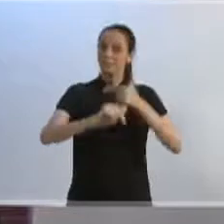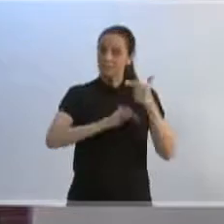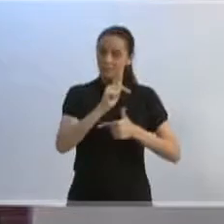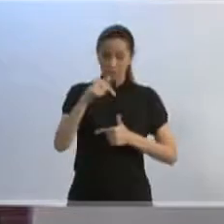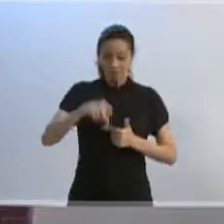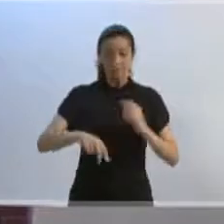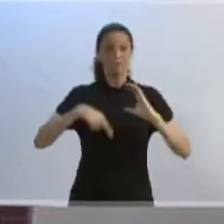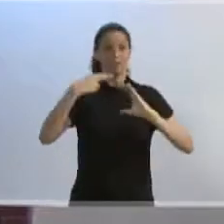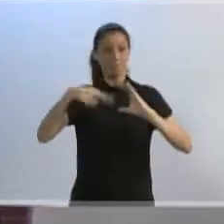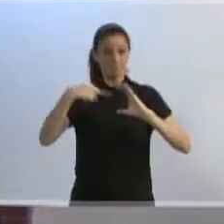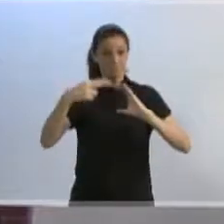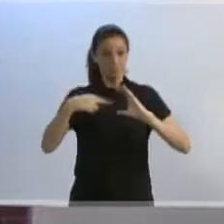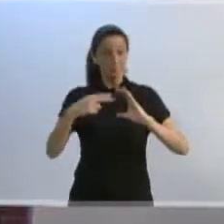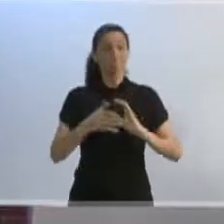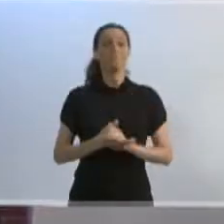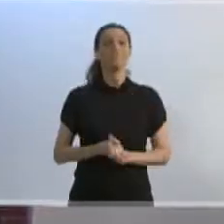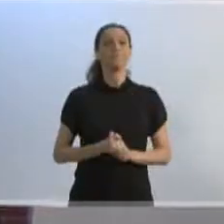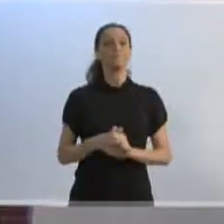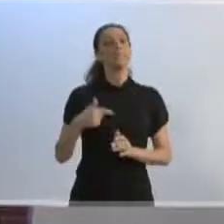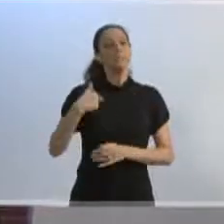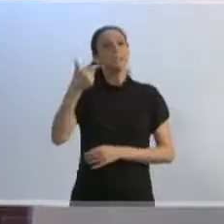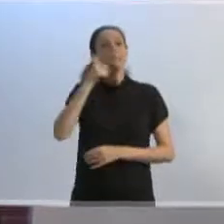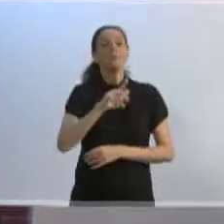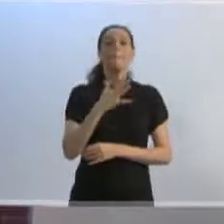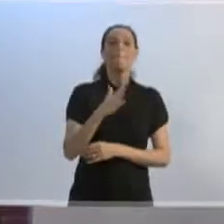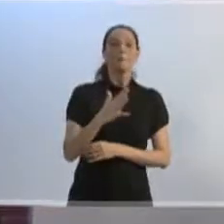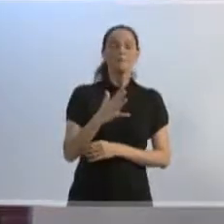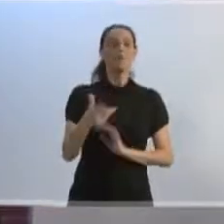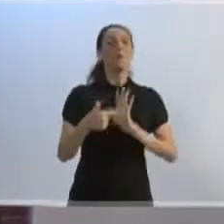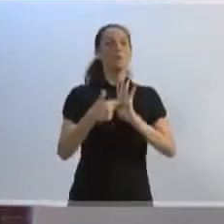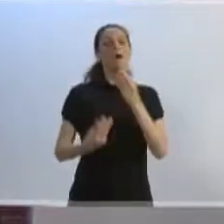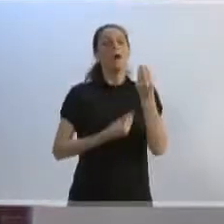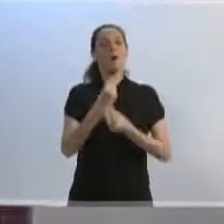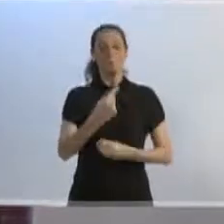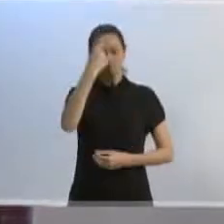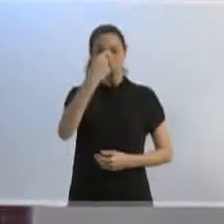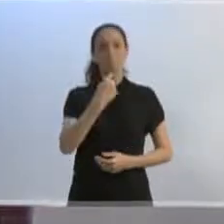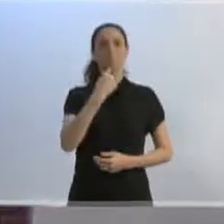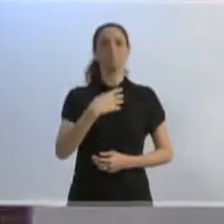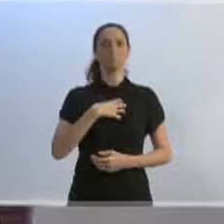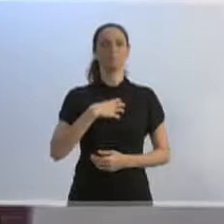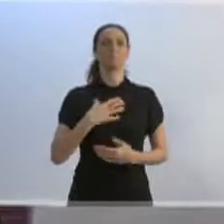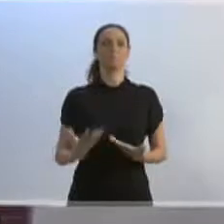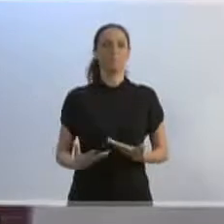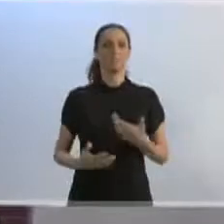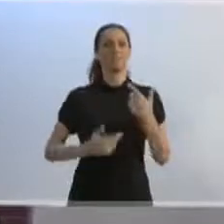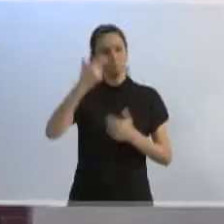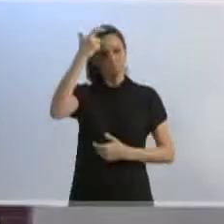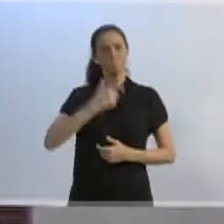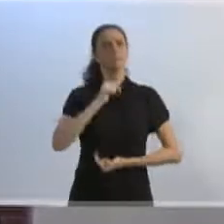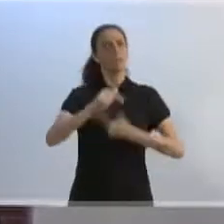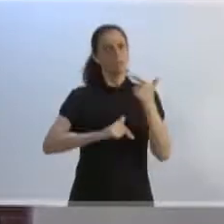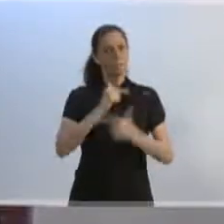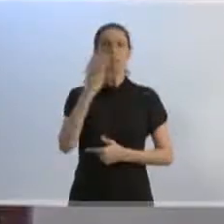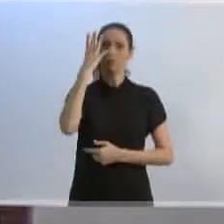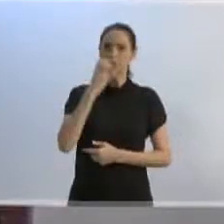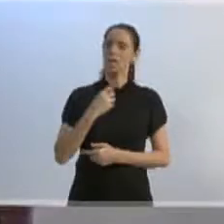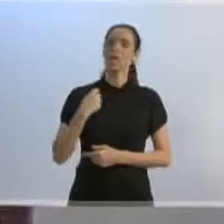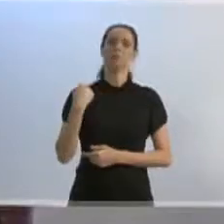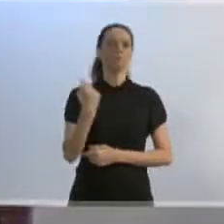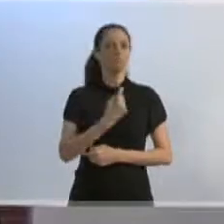aqui na legislatura, então eu consegui aqui mais ou menos mostrar o perfil, o meu perfil, né, um trabalho sério, um trabalho